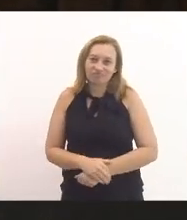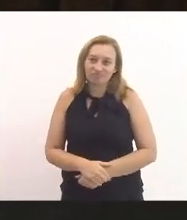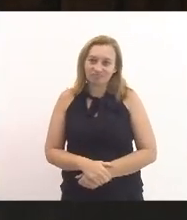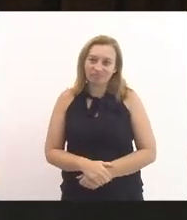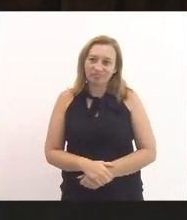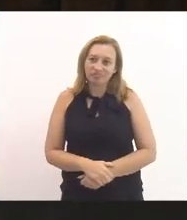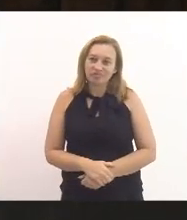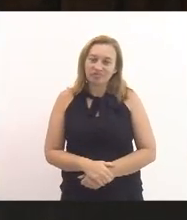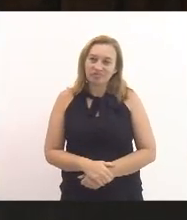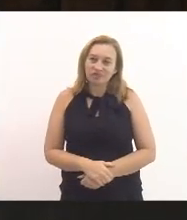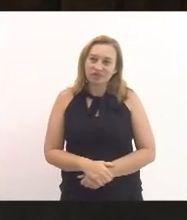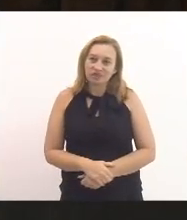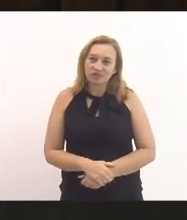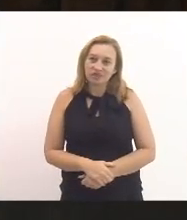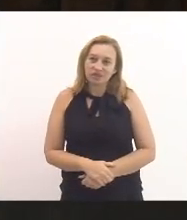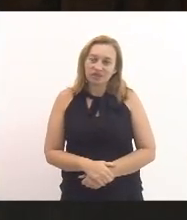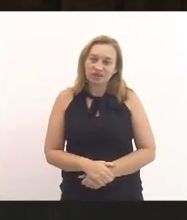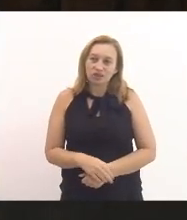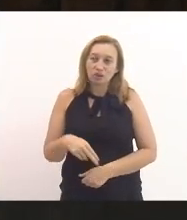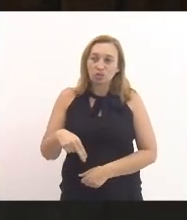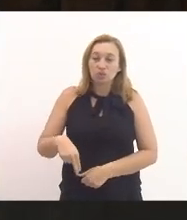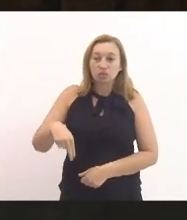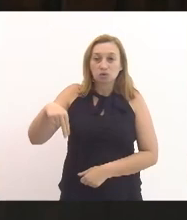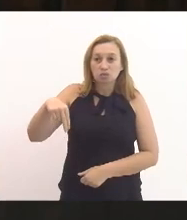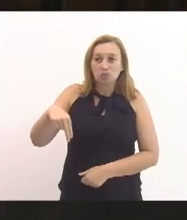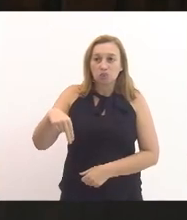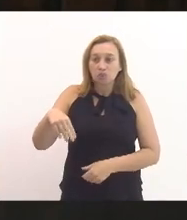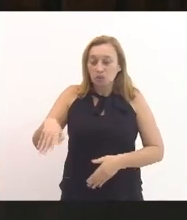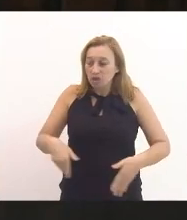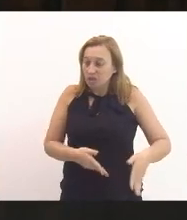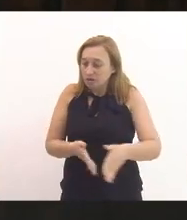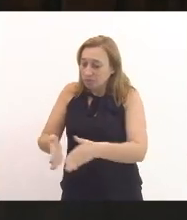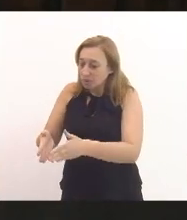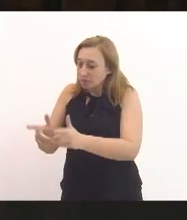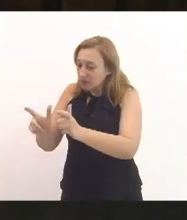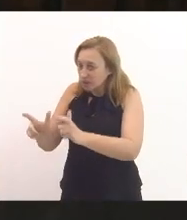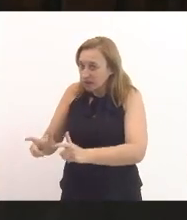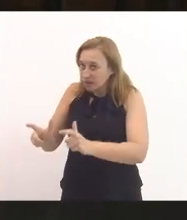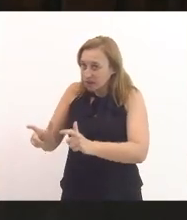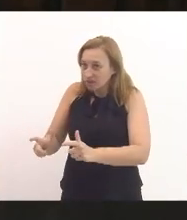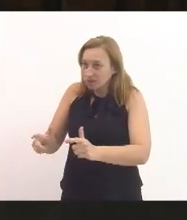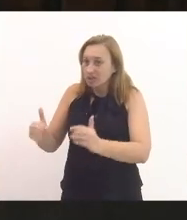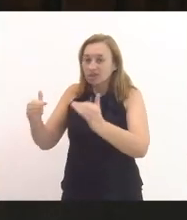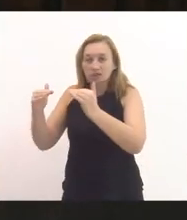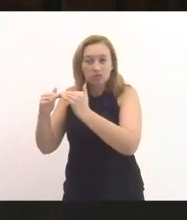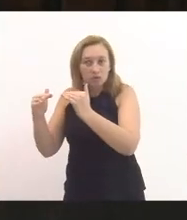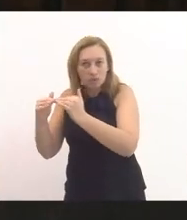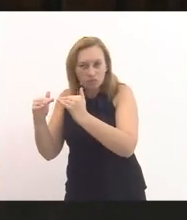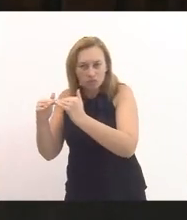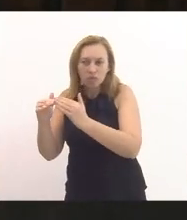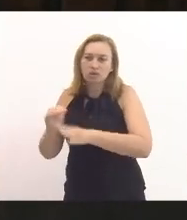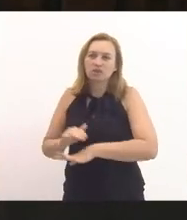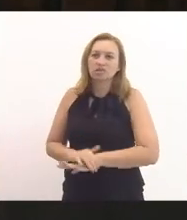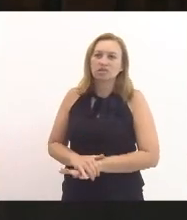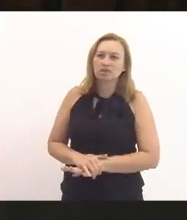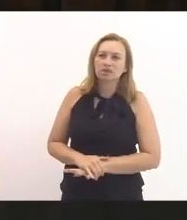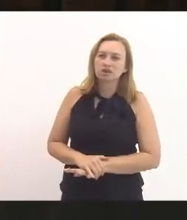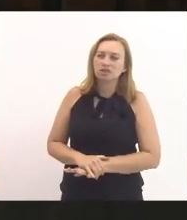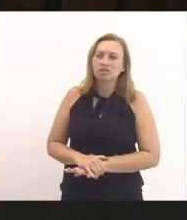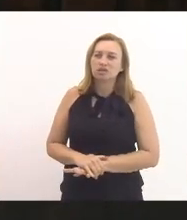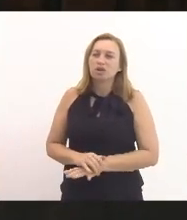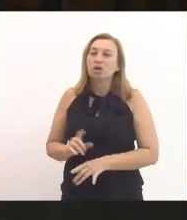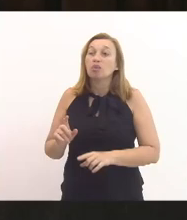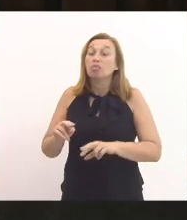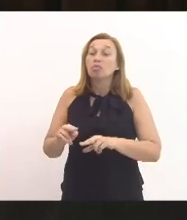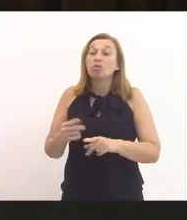e o norte Deve ser esse da Concórdia da unidade porque o que está